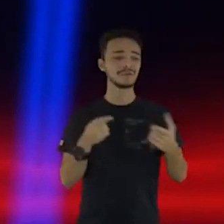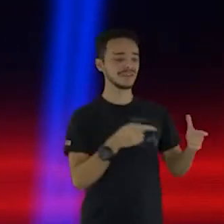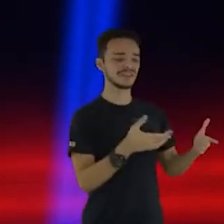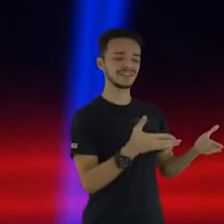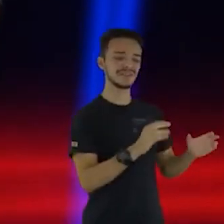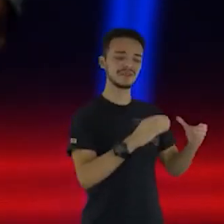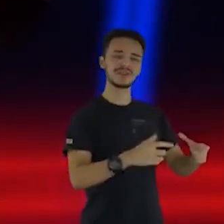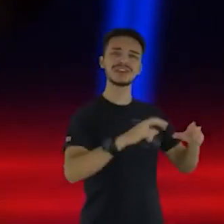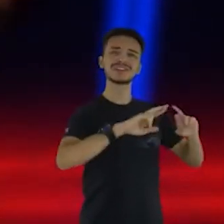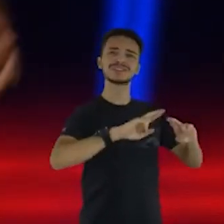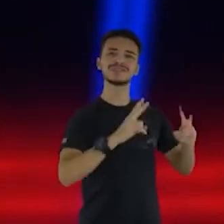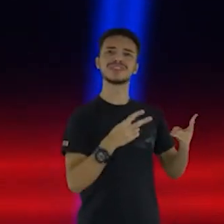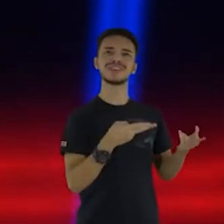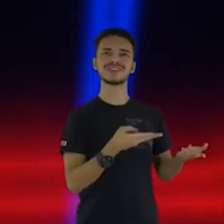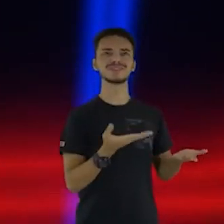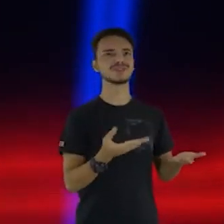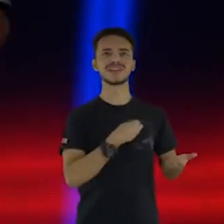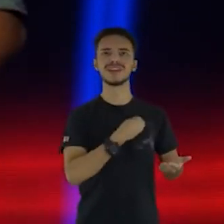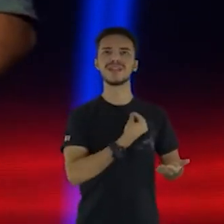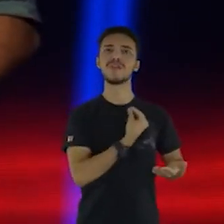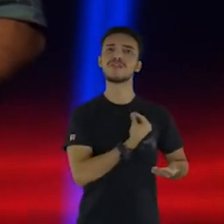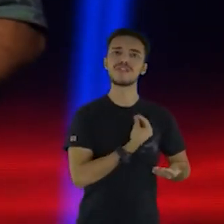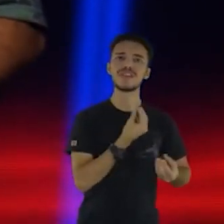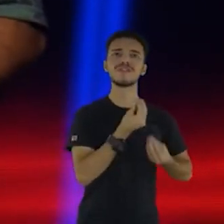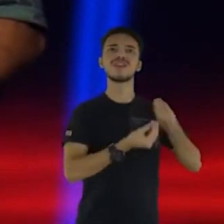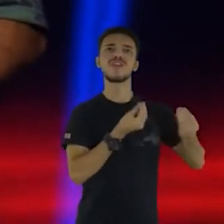Você está voltando no fim da fila todo dia.